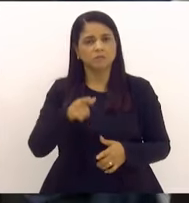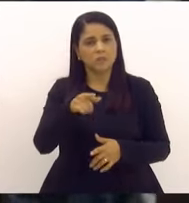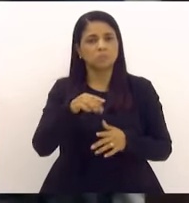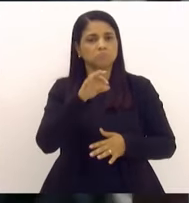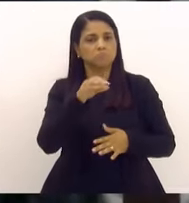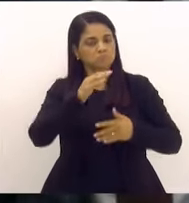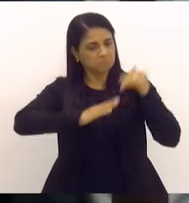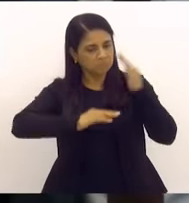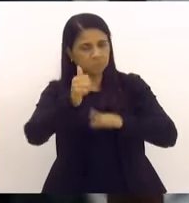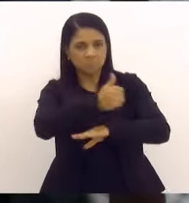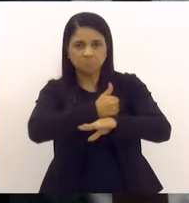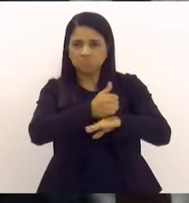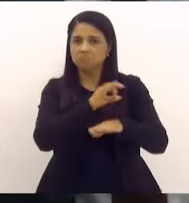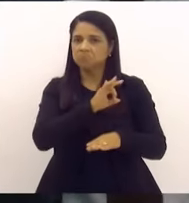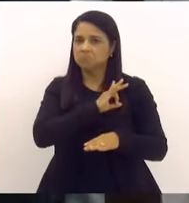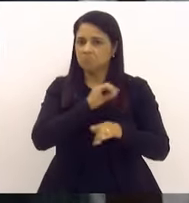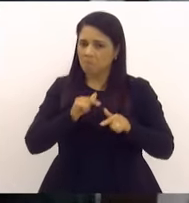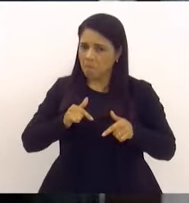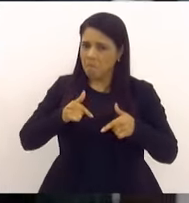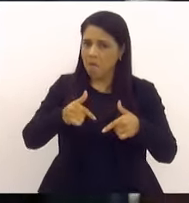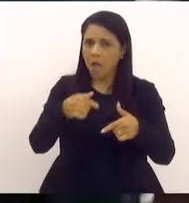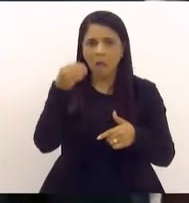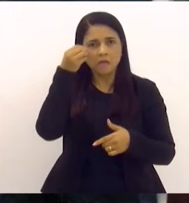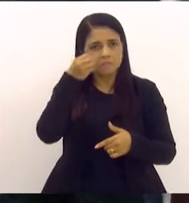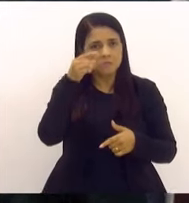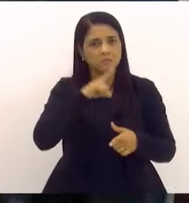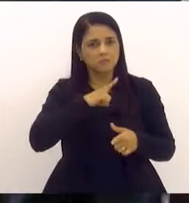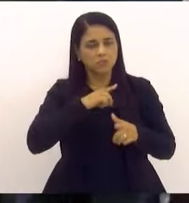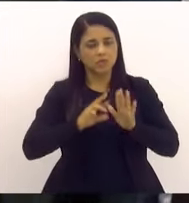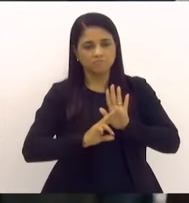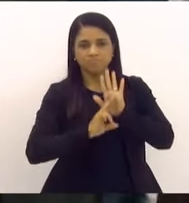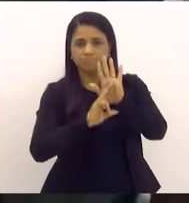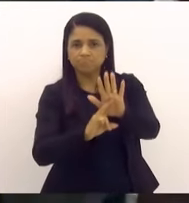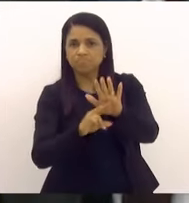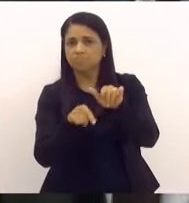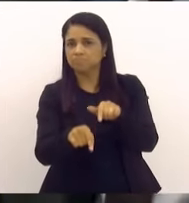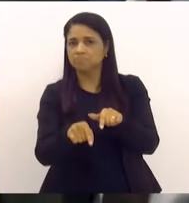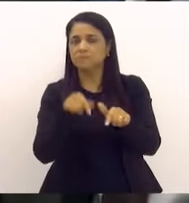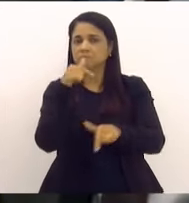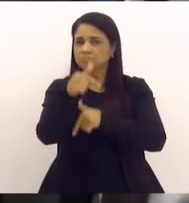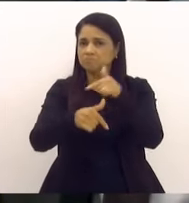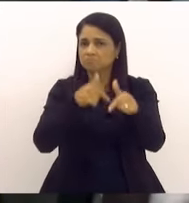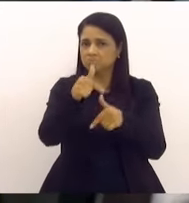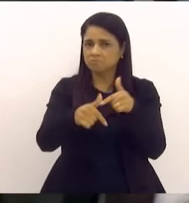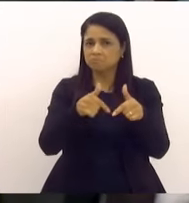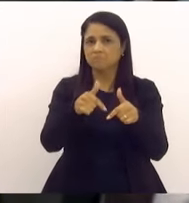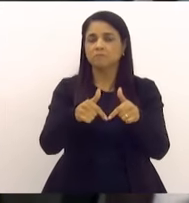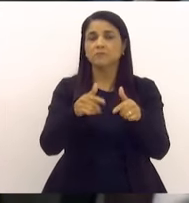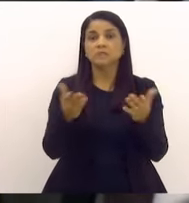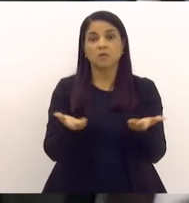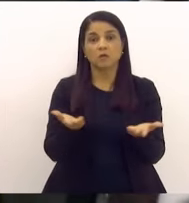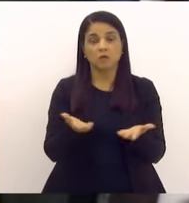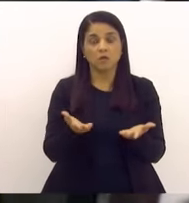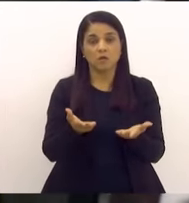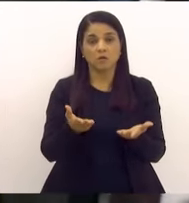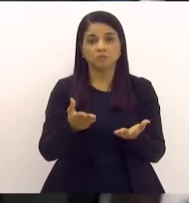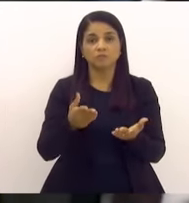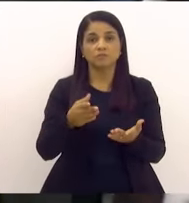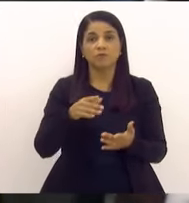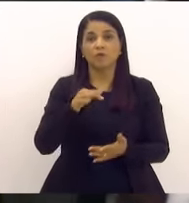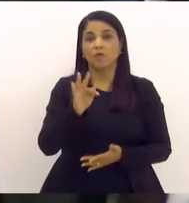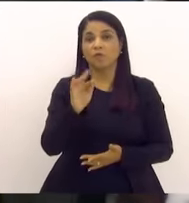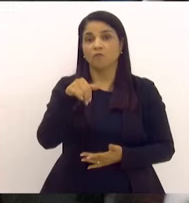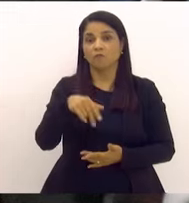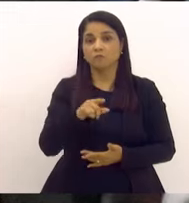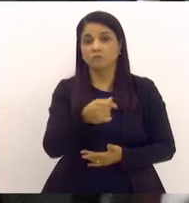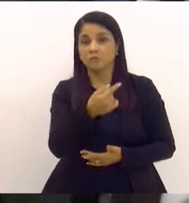um policial combativo, que já teve à frente de unidades operacionais, ocupou recentemente e ocupa a função de